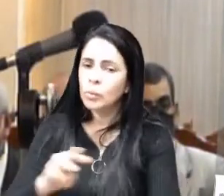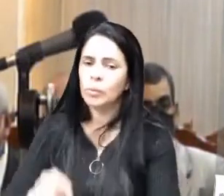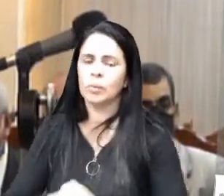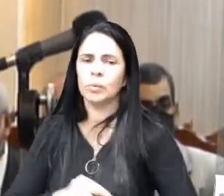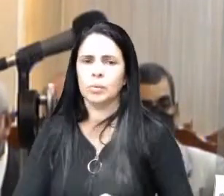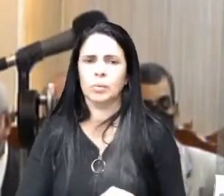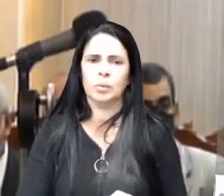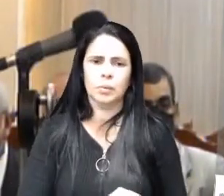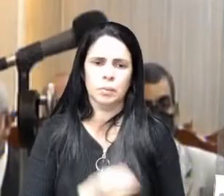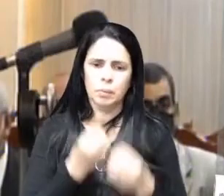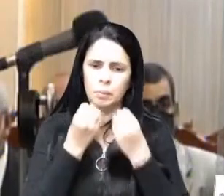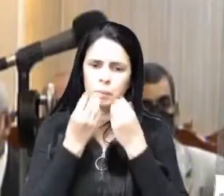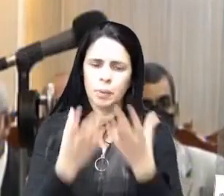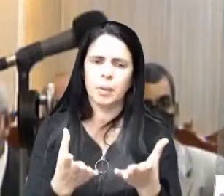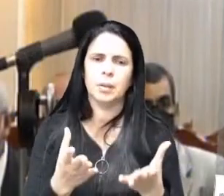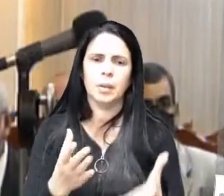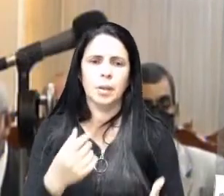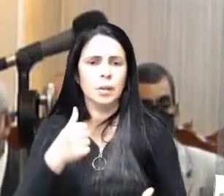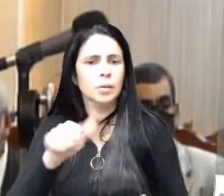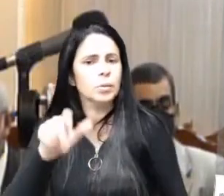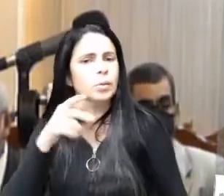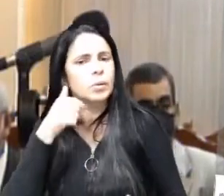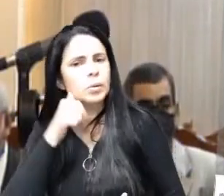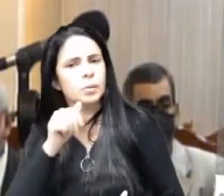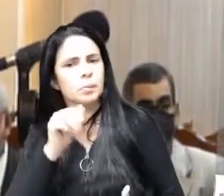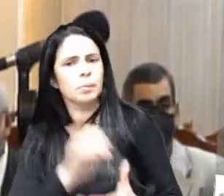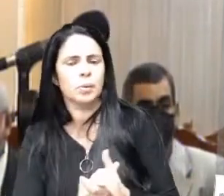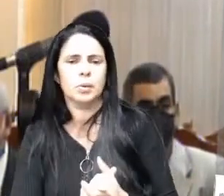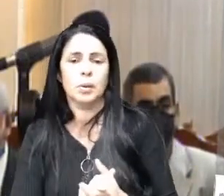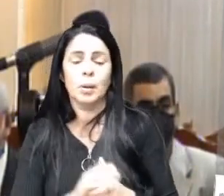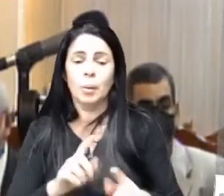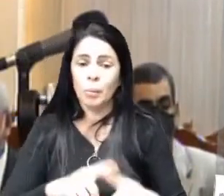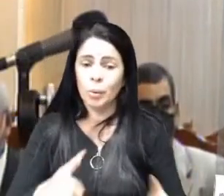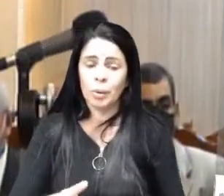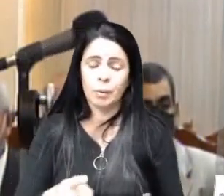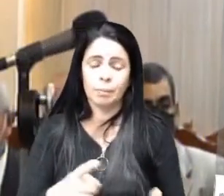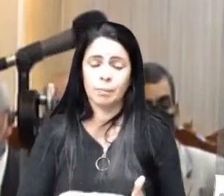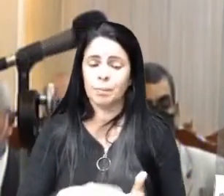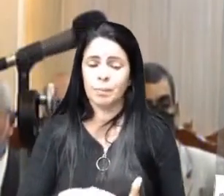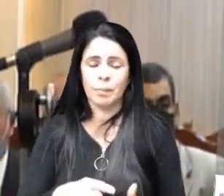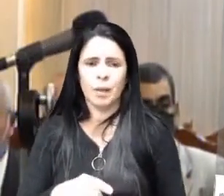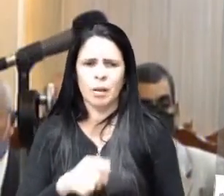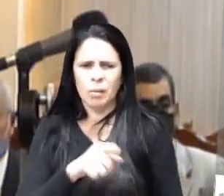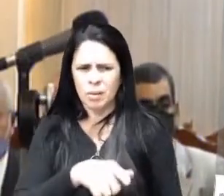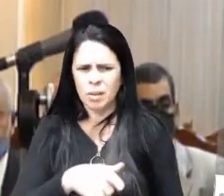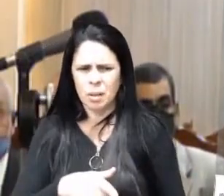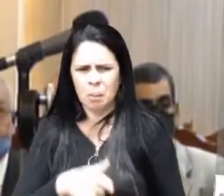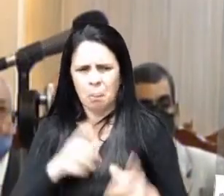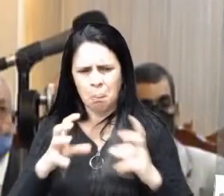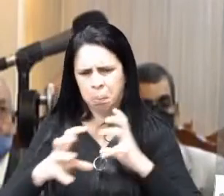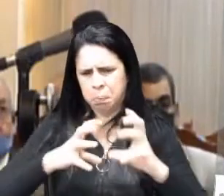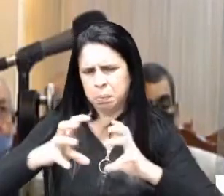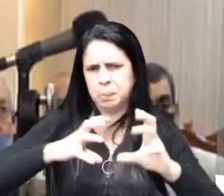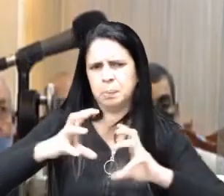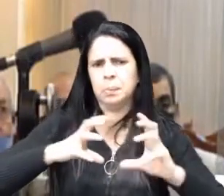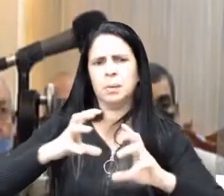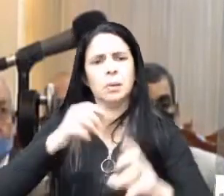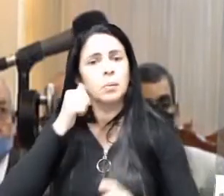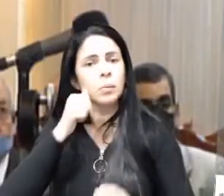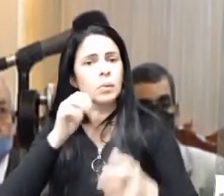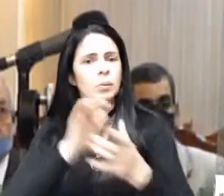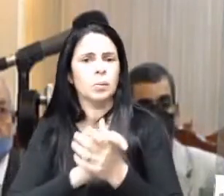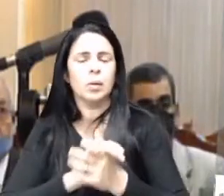Porque não adianta tratar mal a esposa e vir para a igreja orar. E chegar aqui, ó